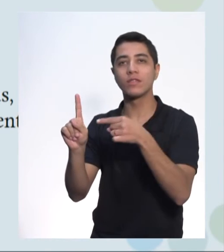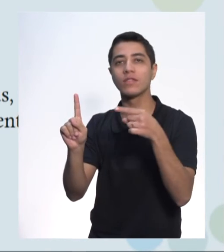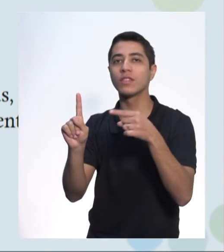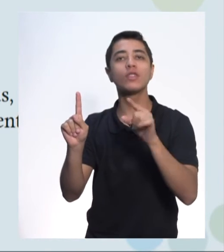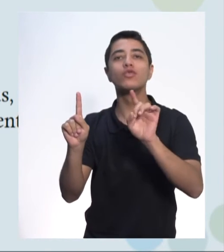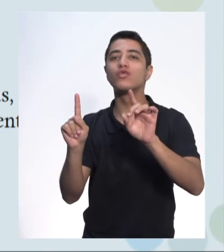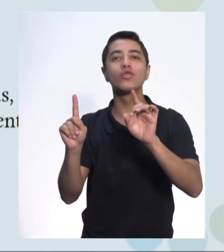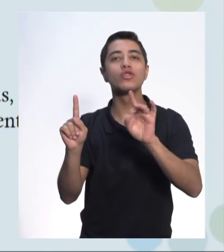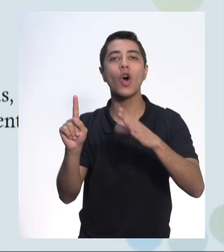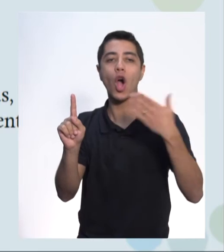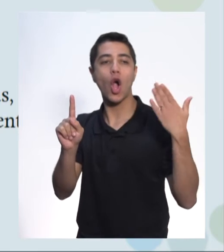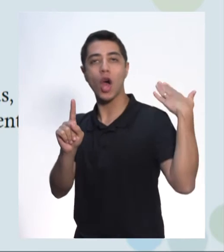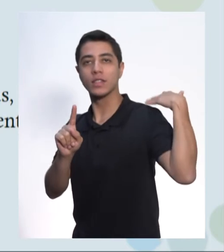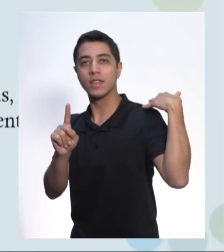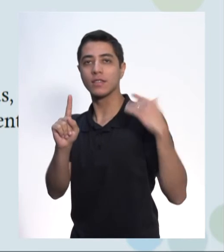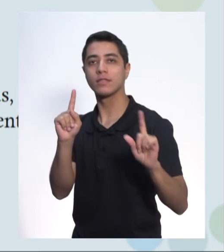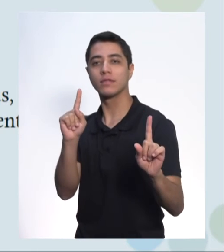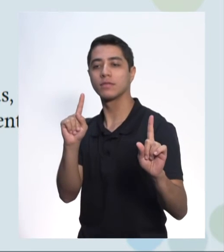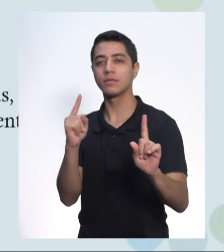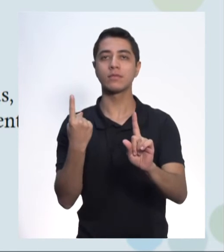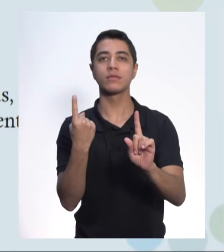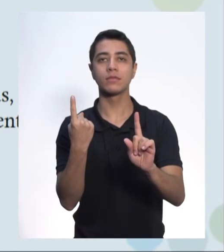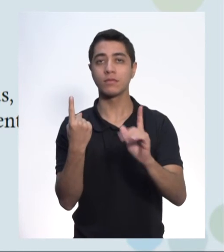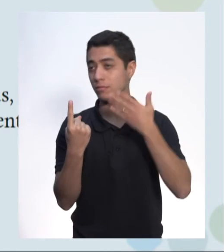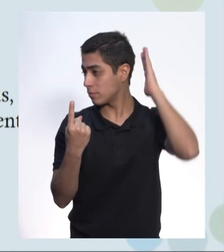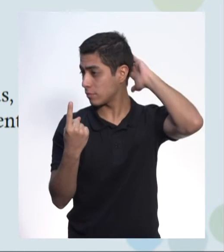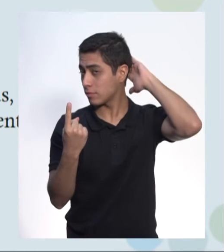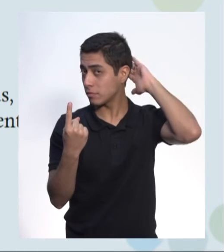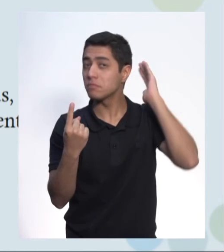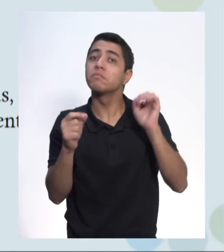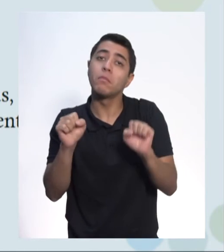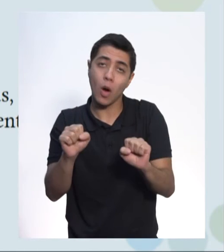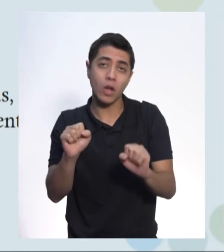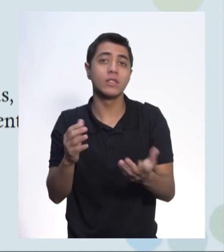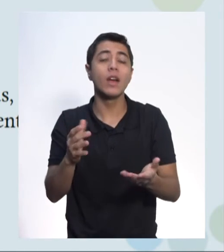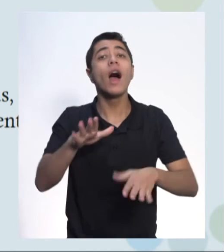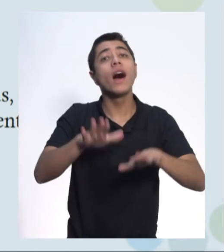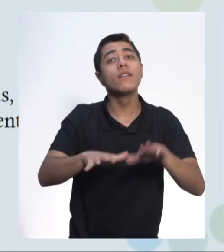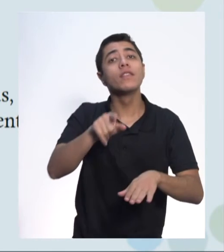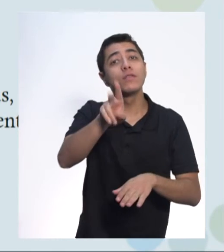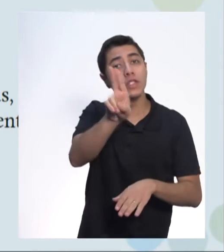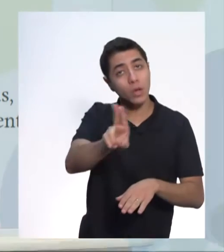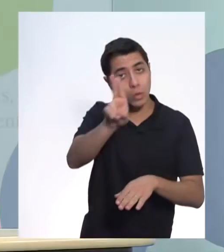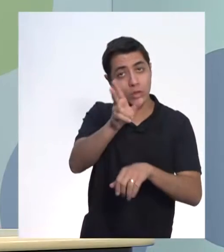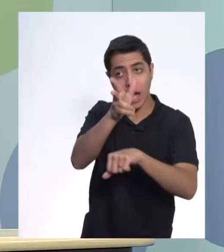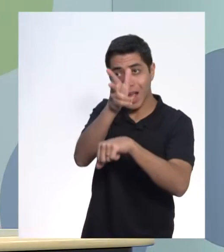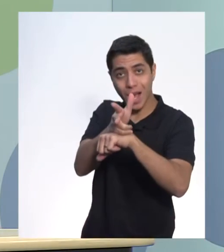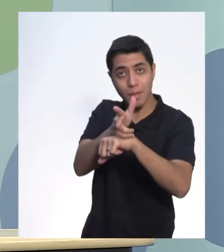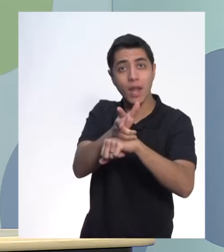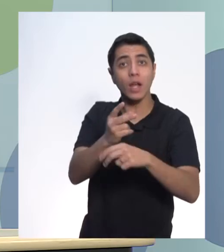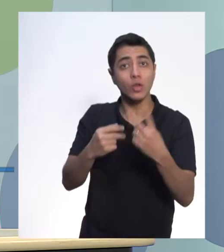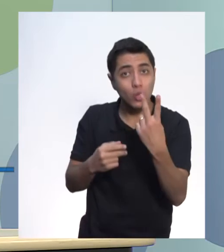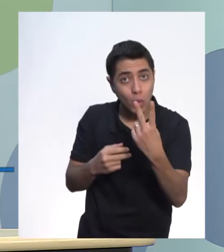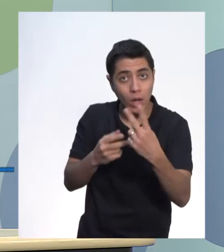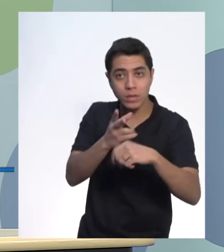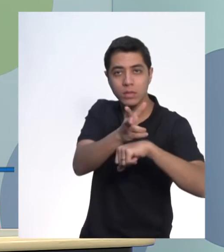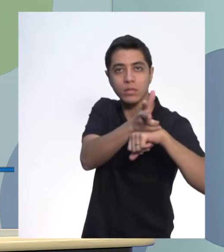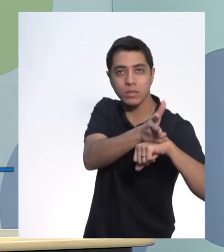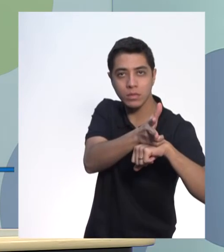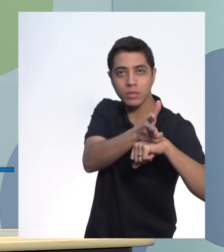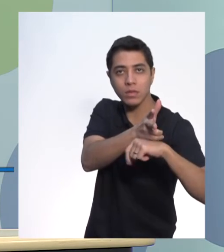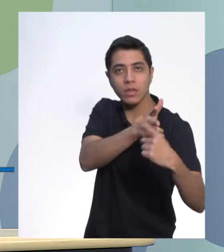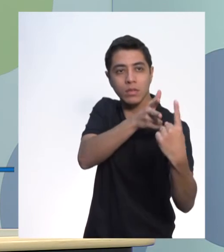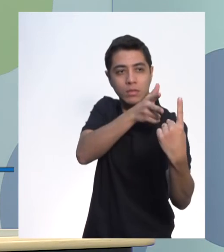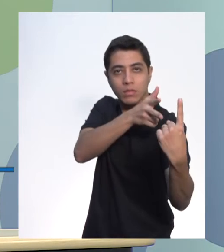a gente tem essa questão do diálogo. Normalmente quando a gente faz com 2 câmeras fica interessante, né? Que eu foco no personagem que está falando e faço o corte para o